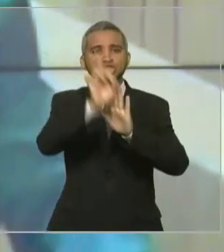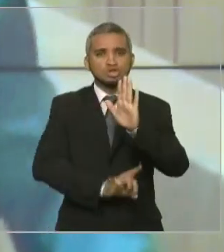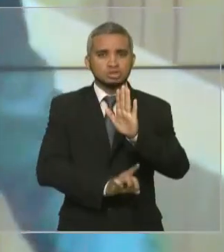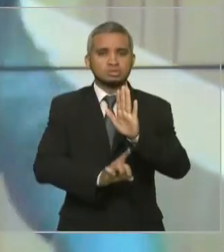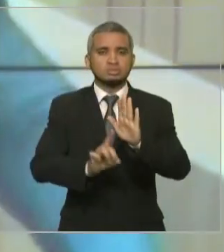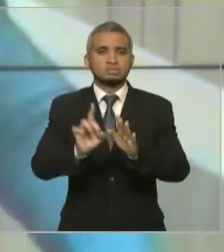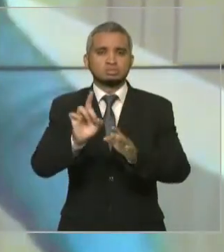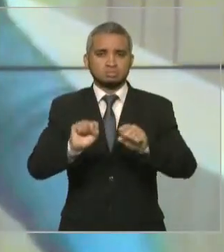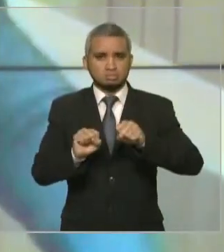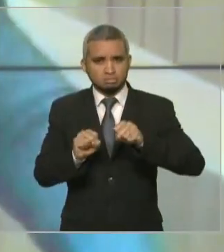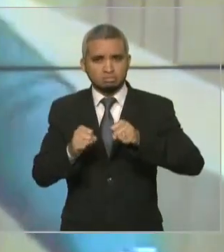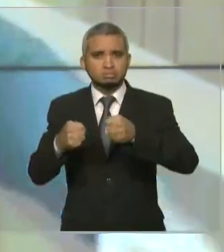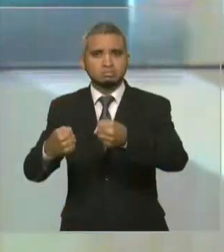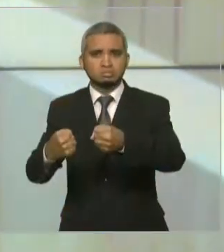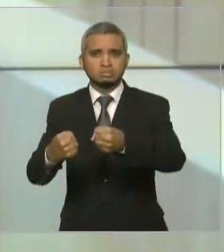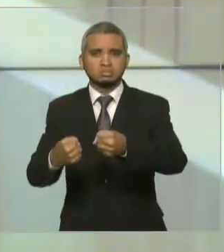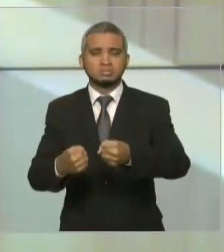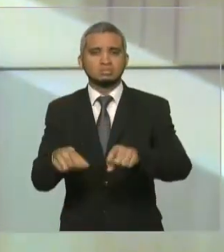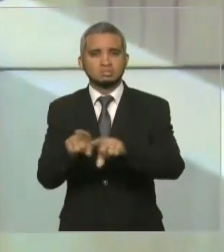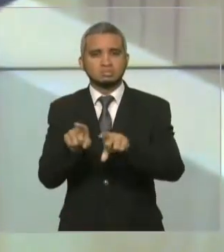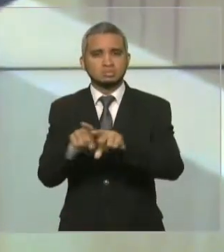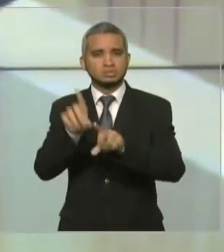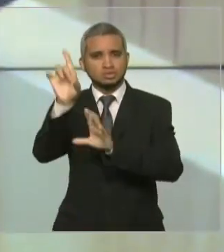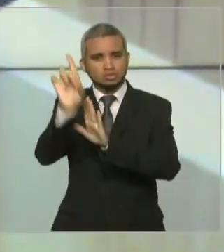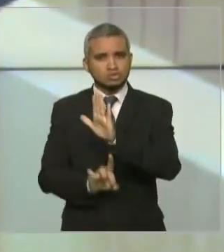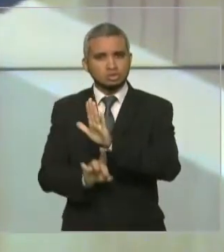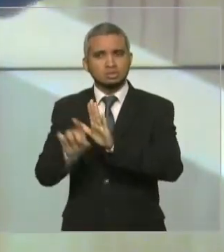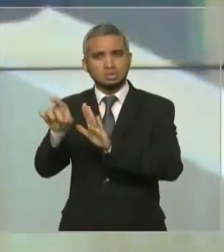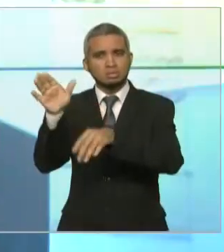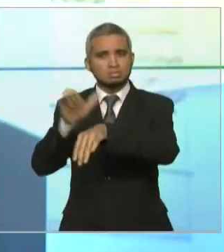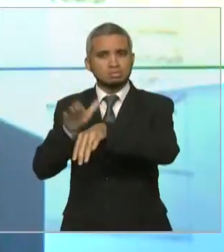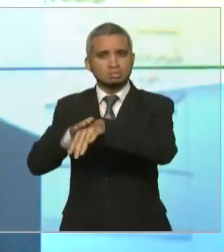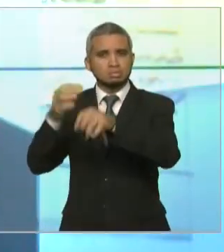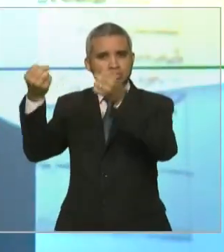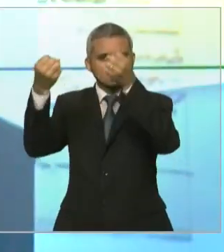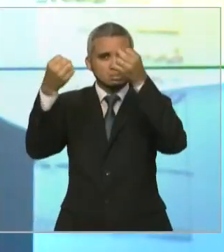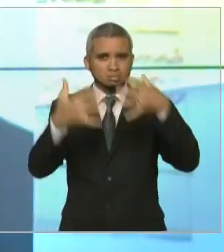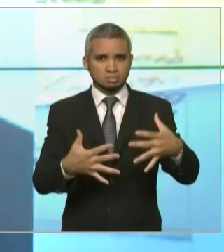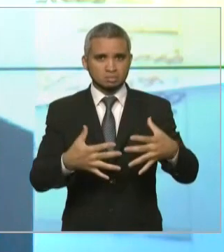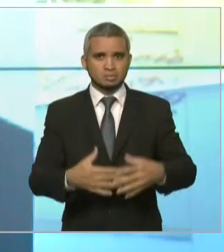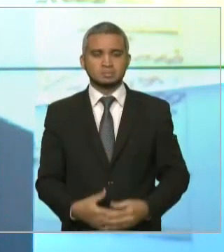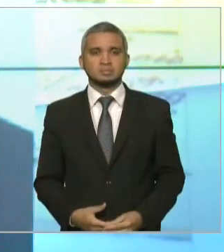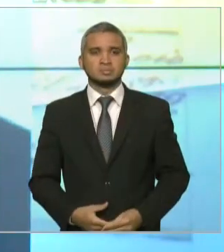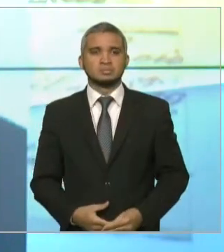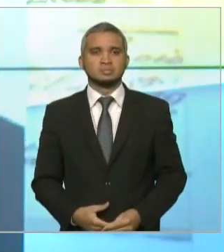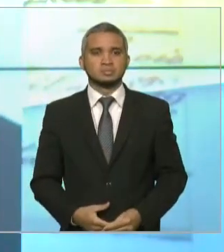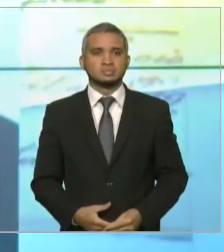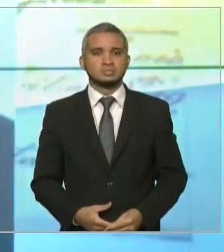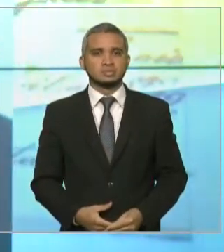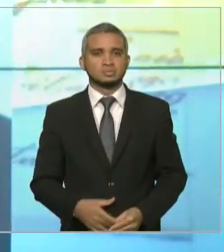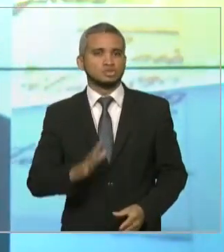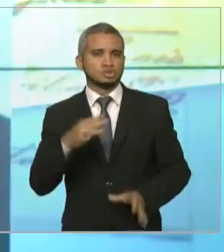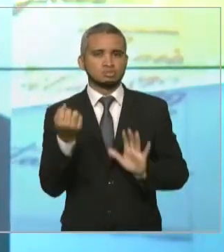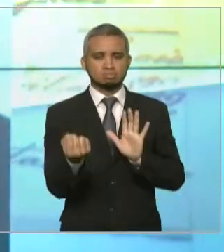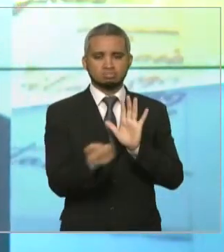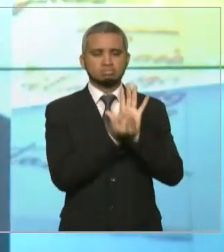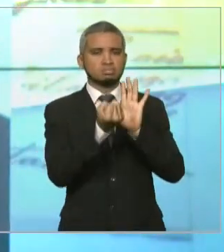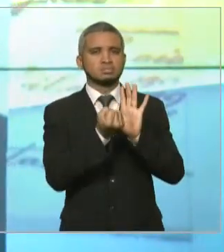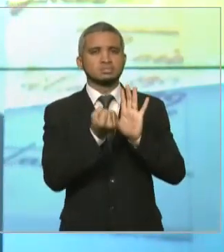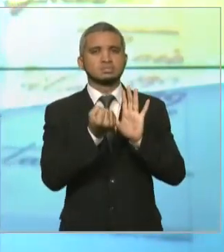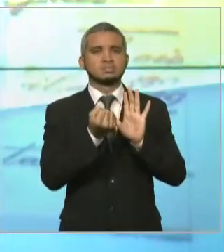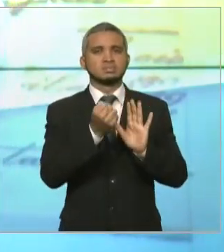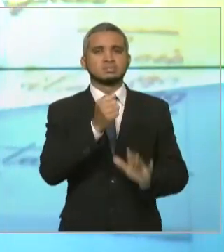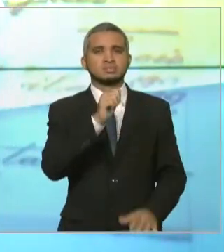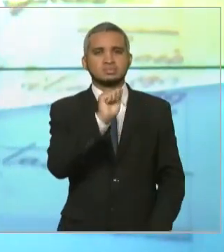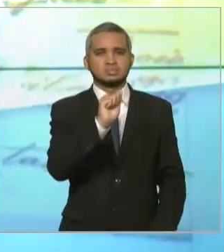que tem, professor Barbosa, em todas as constituições democráticas do mundo. Consagrado imortal pela Academia Maranhense